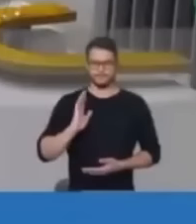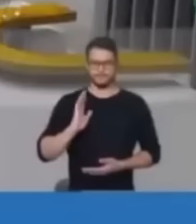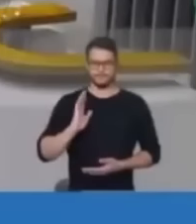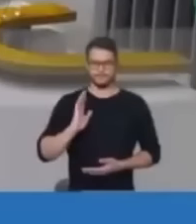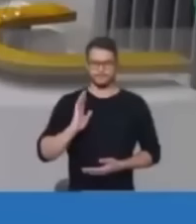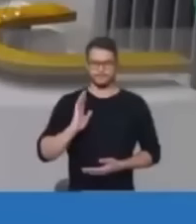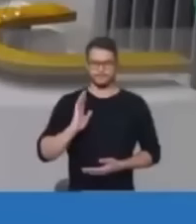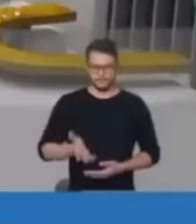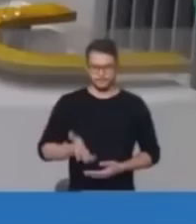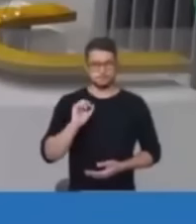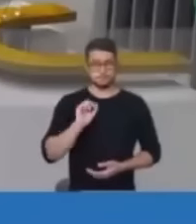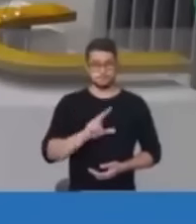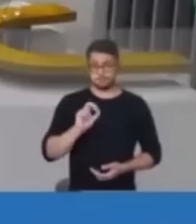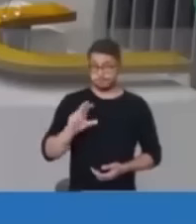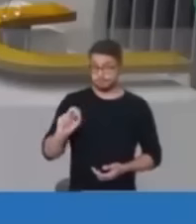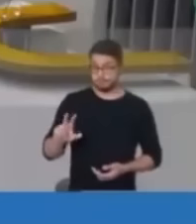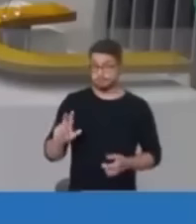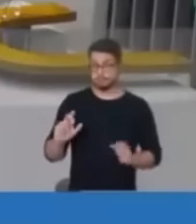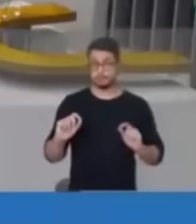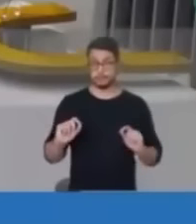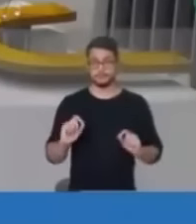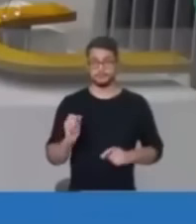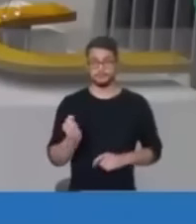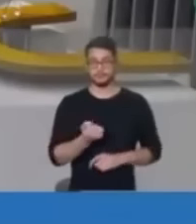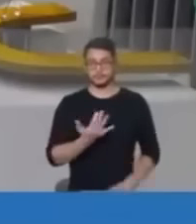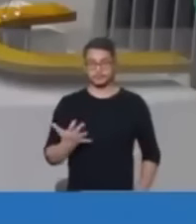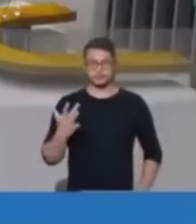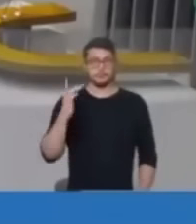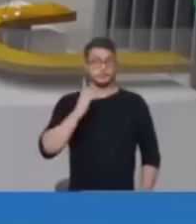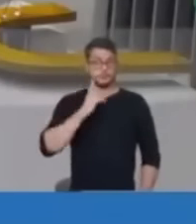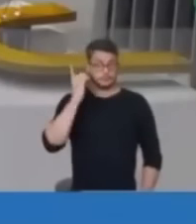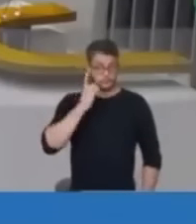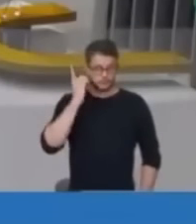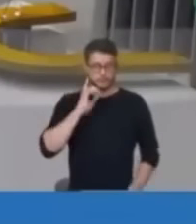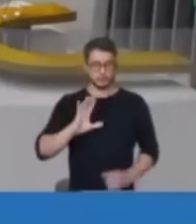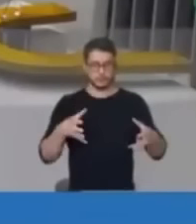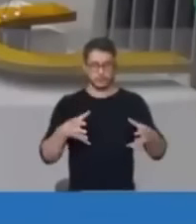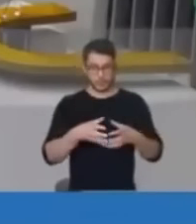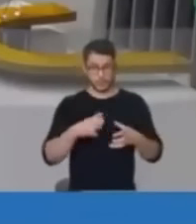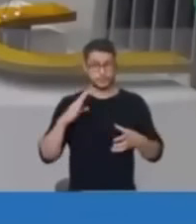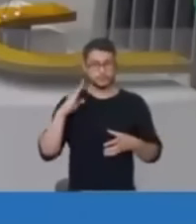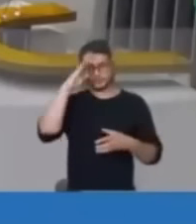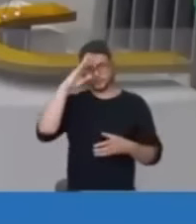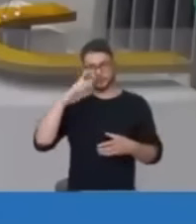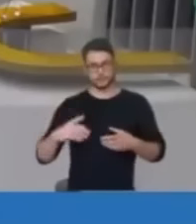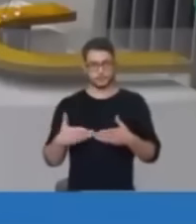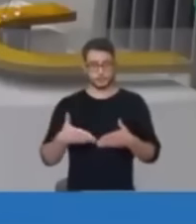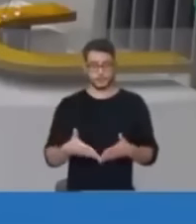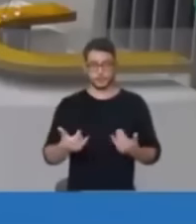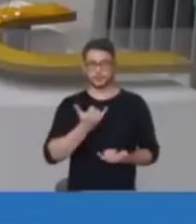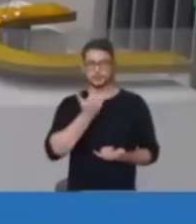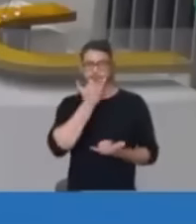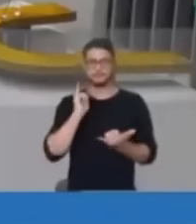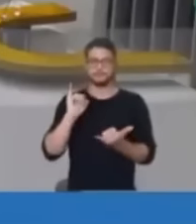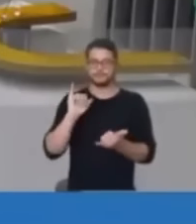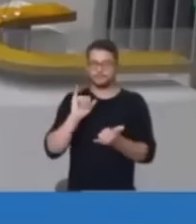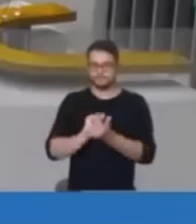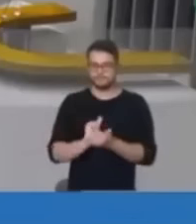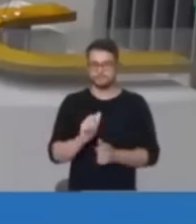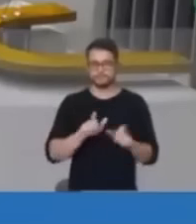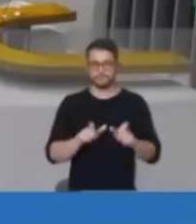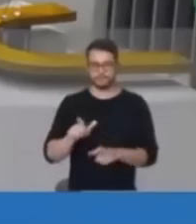dias gente assim vários deputados bolsonaristas reclamarem a Anistia para os golpistas